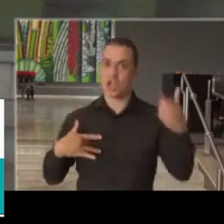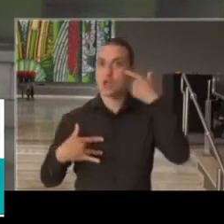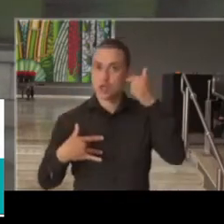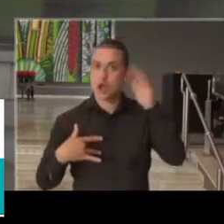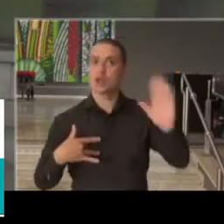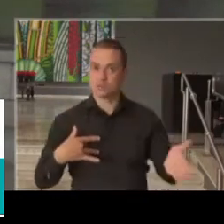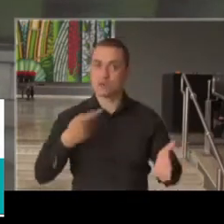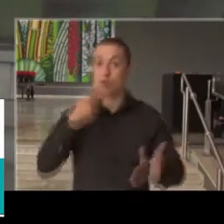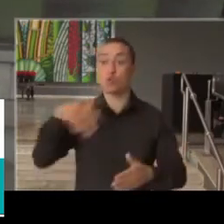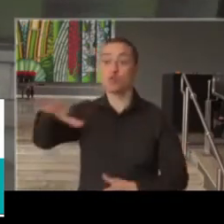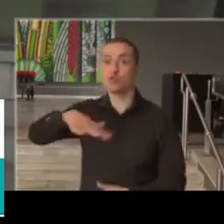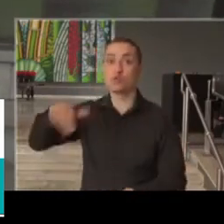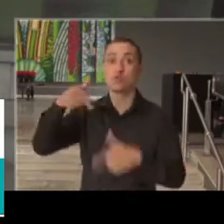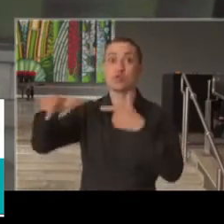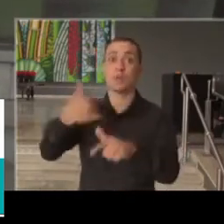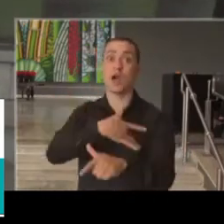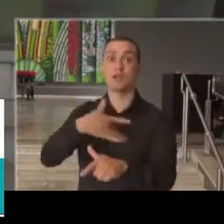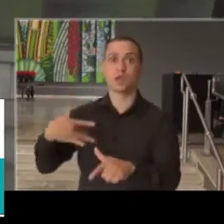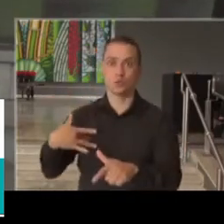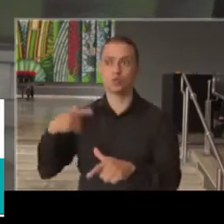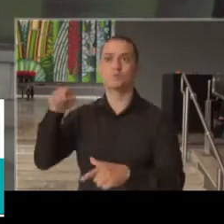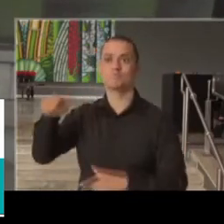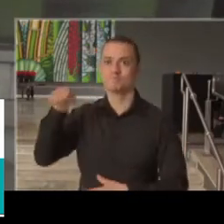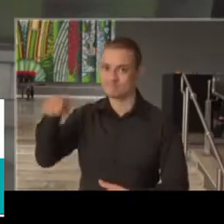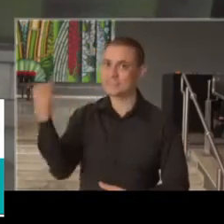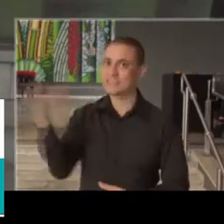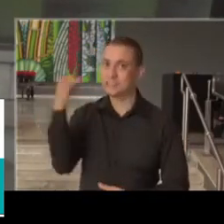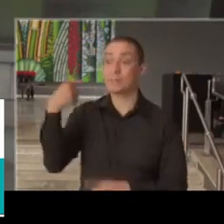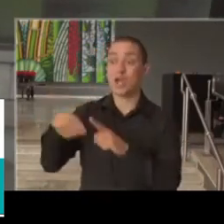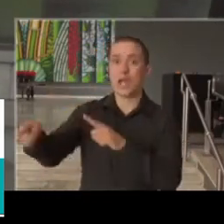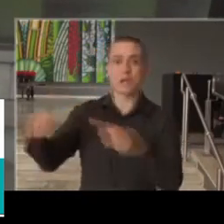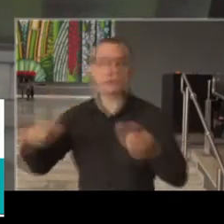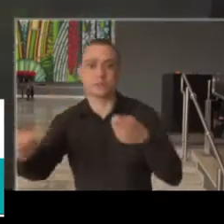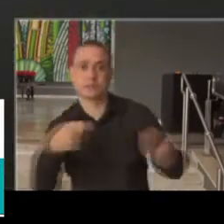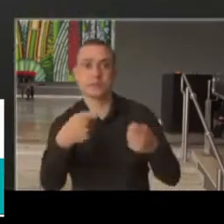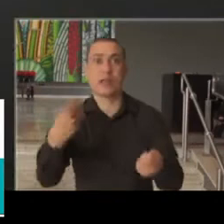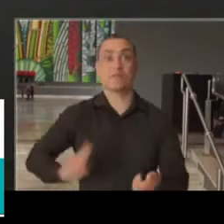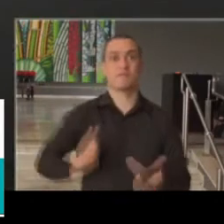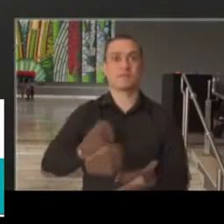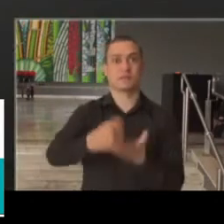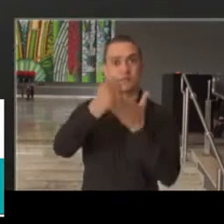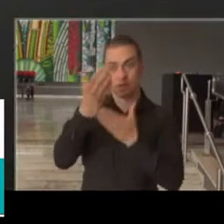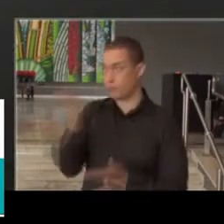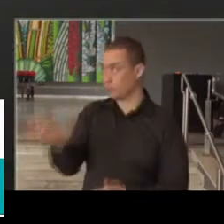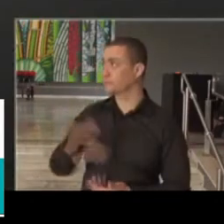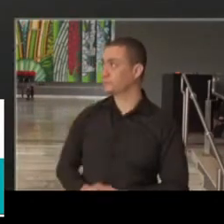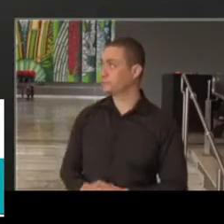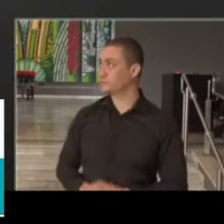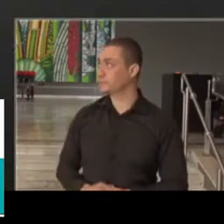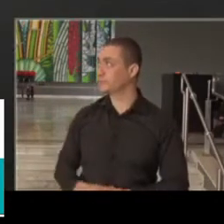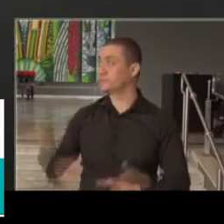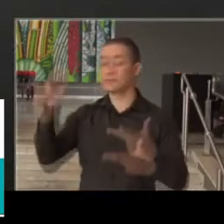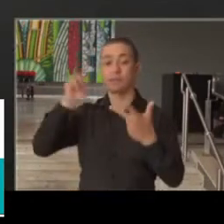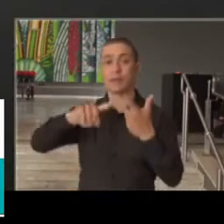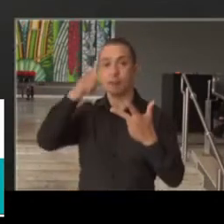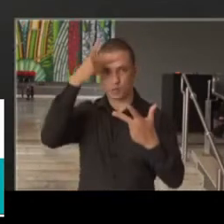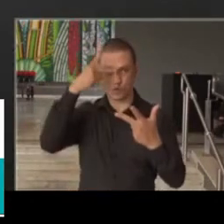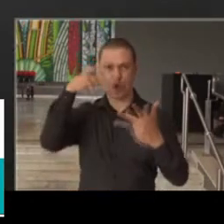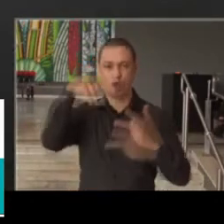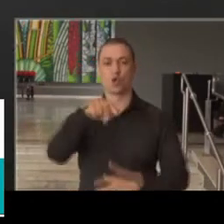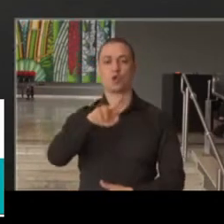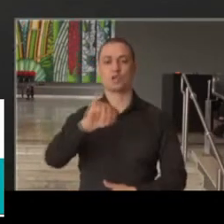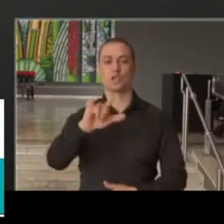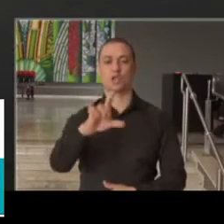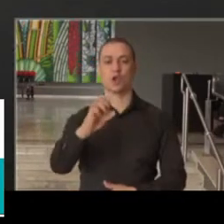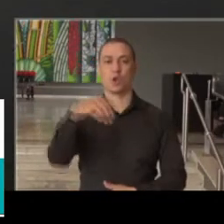citou, que são os nossos grandes agentes na linha de frente, salvando vidas. Quilombolas e indígenas, que